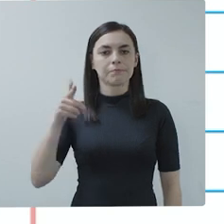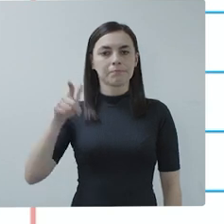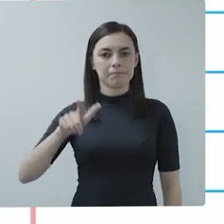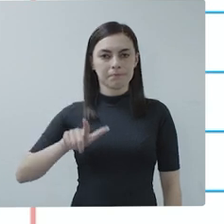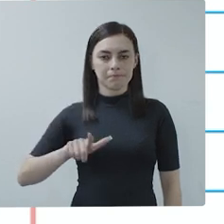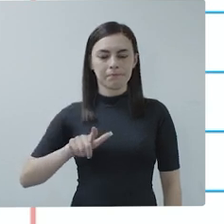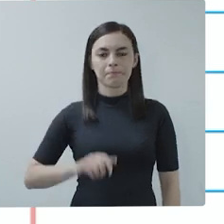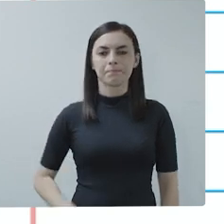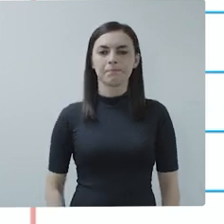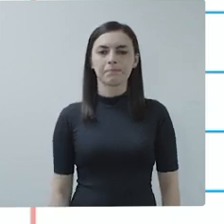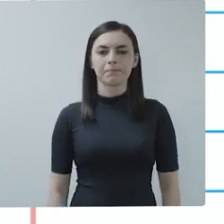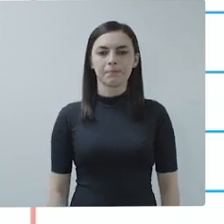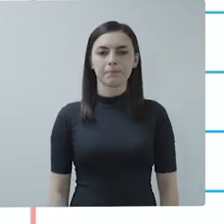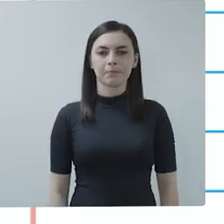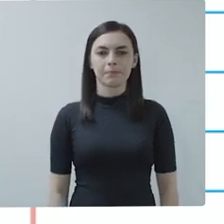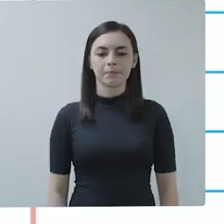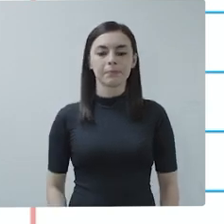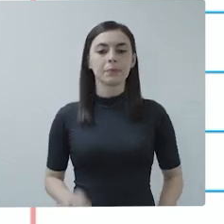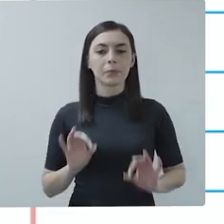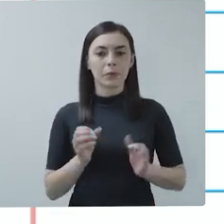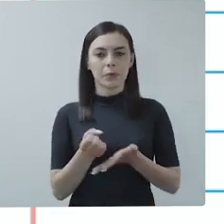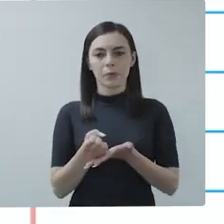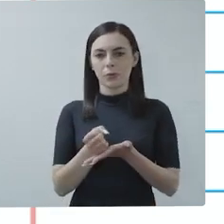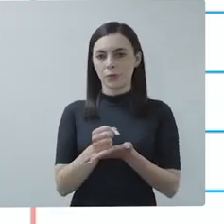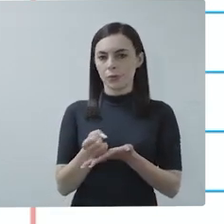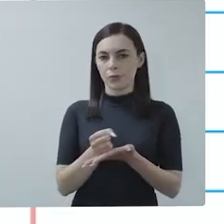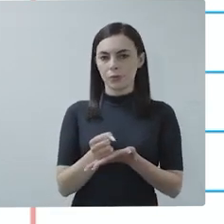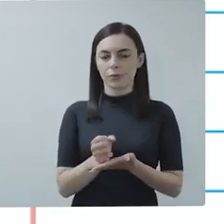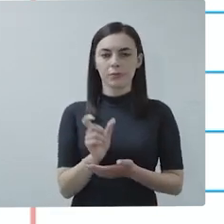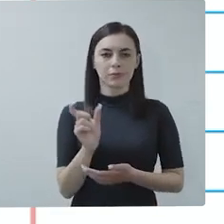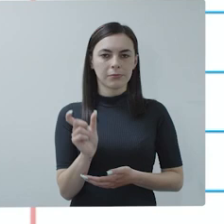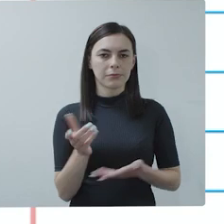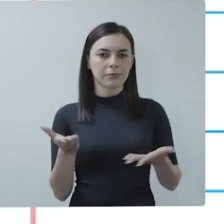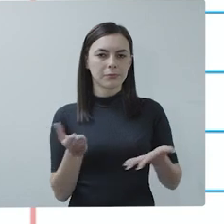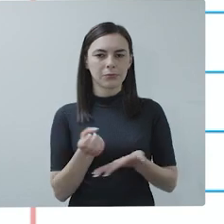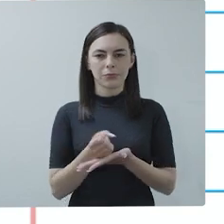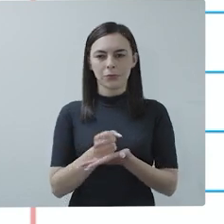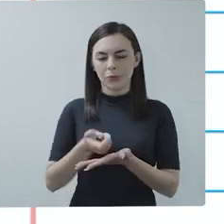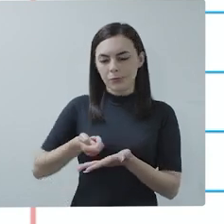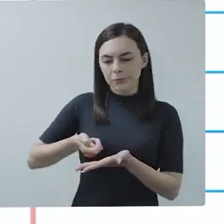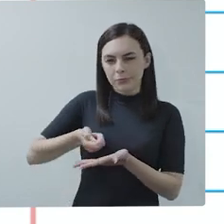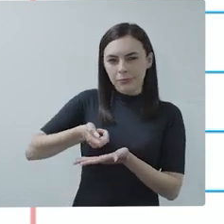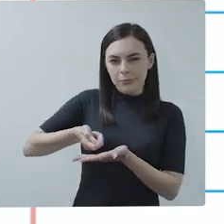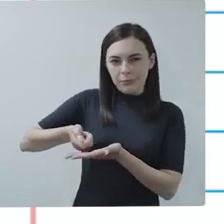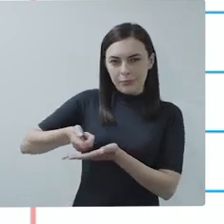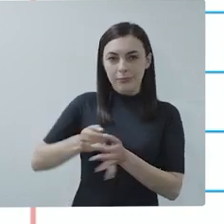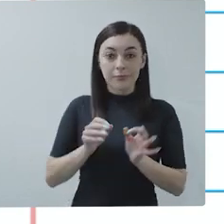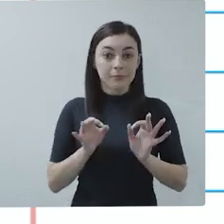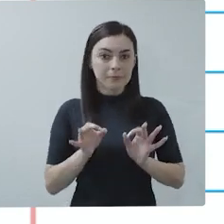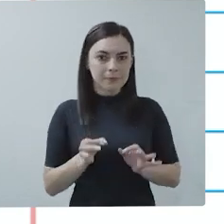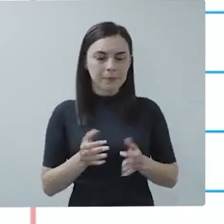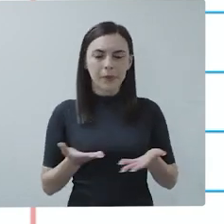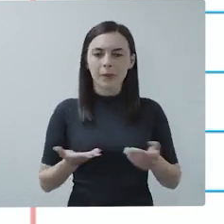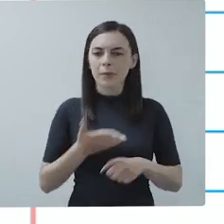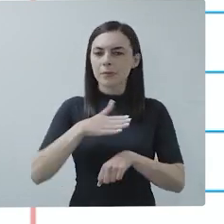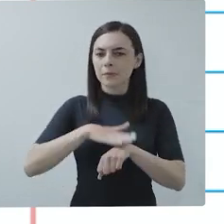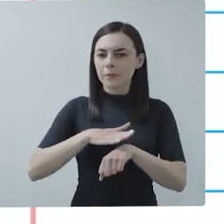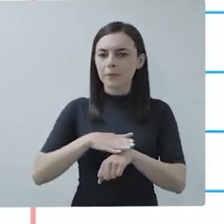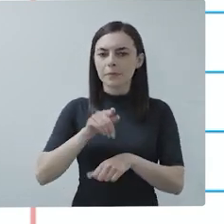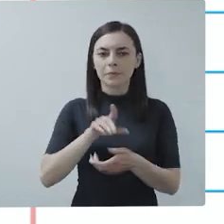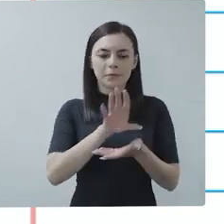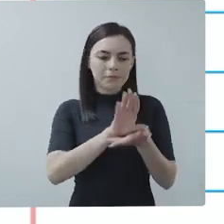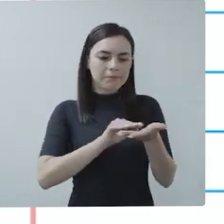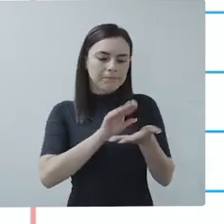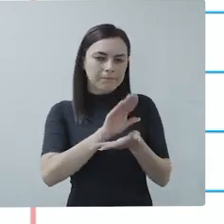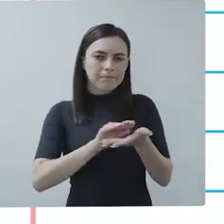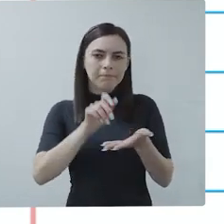novamente, que forma jogo, que é o nosso jogo da bolinha de gude, certo? Vou dar um tempinho para vocês